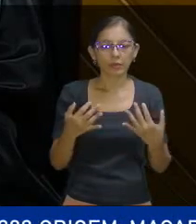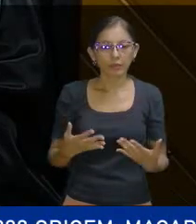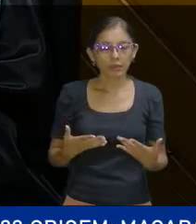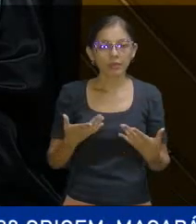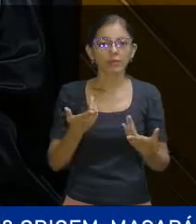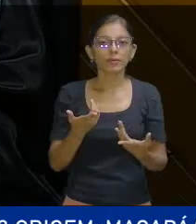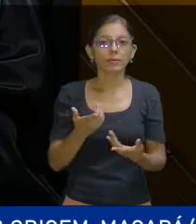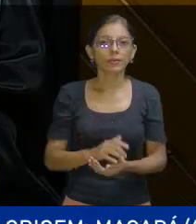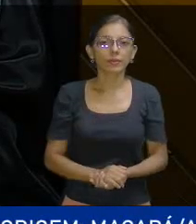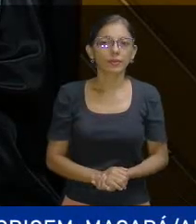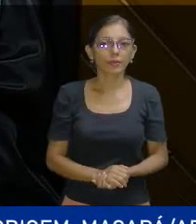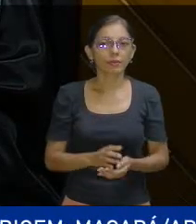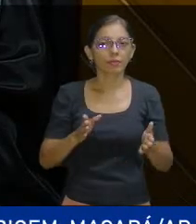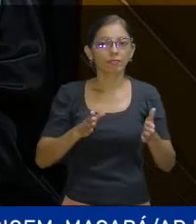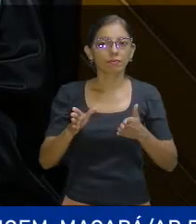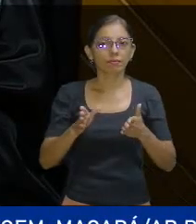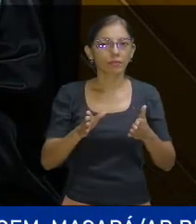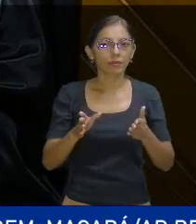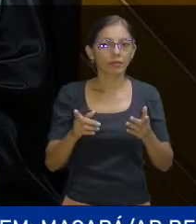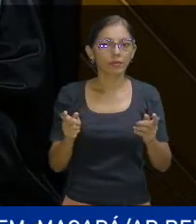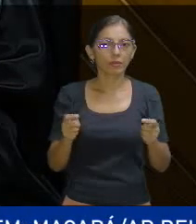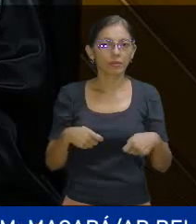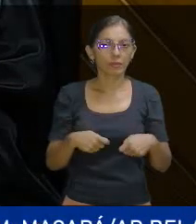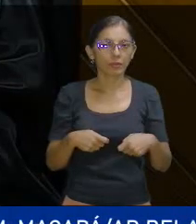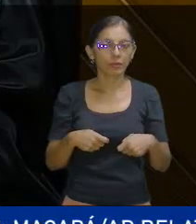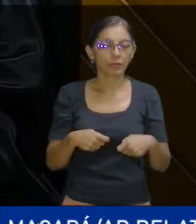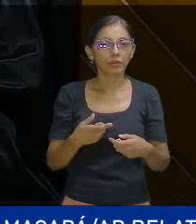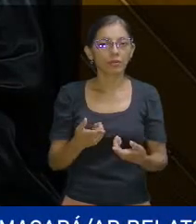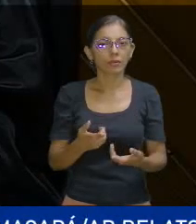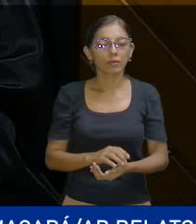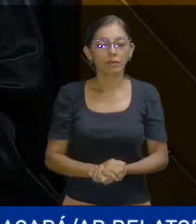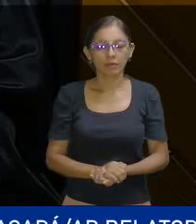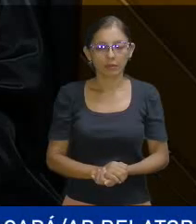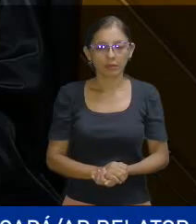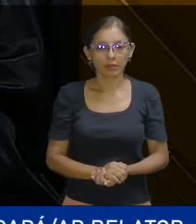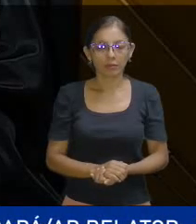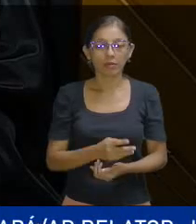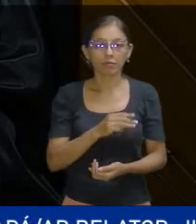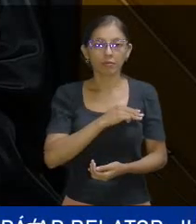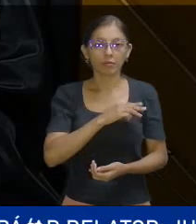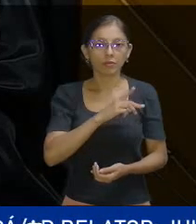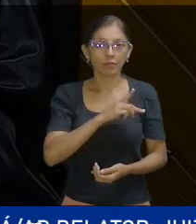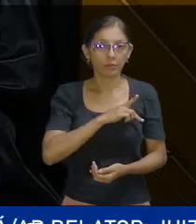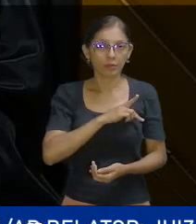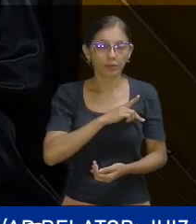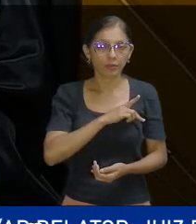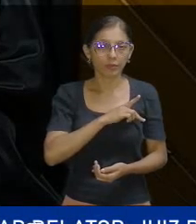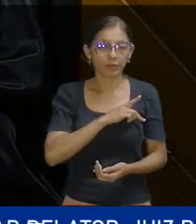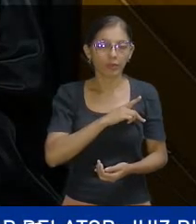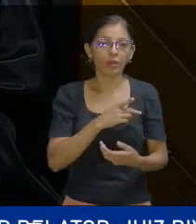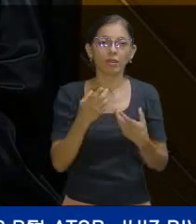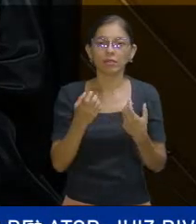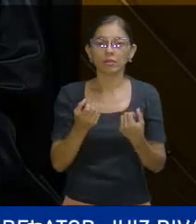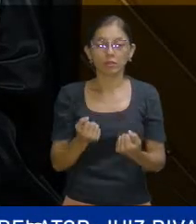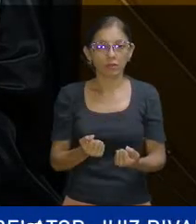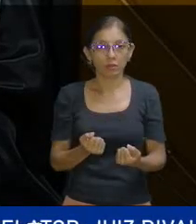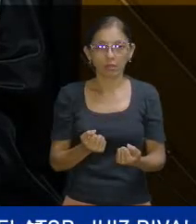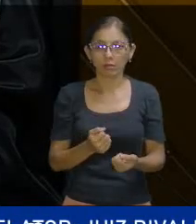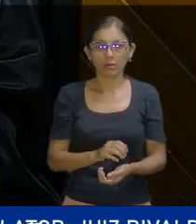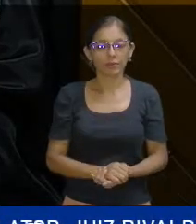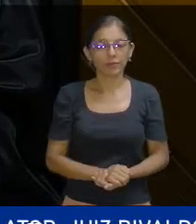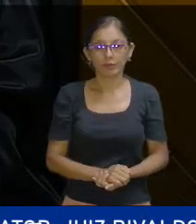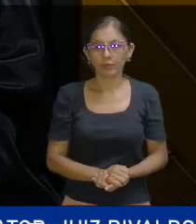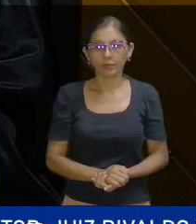política quedou-se inerte no prazo assinalado. Dado a se manifestar, o Ministério Público Eleitoral opinou pela desaprovação das contas